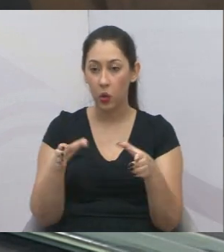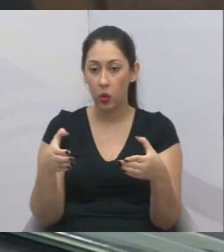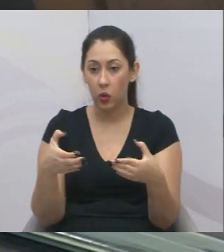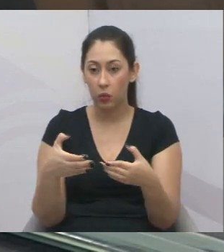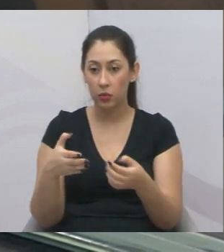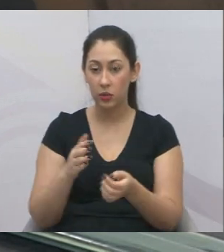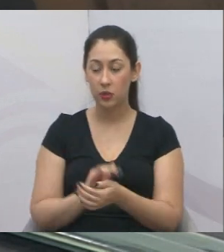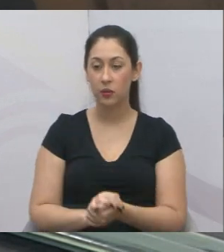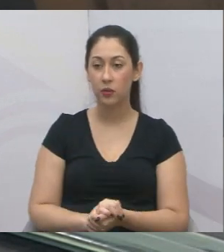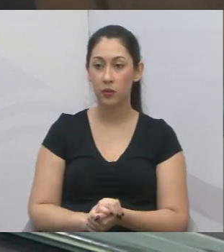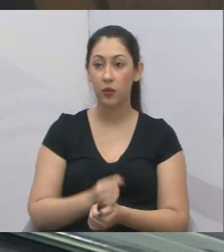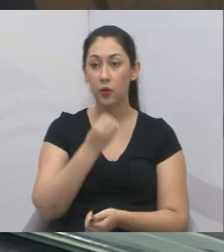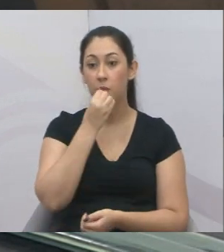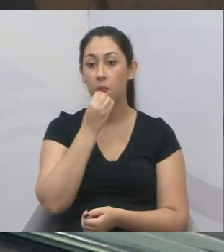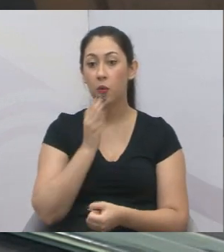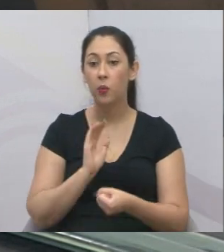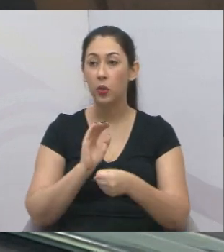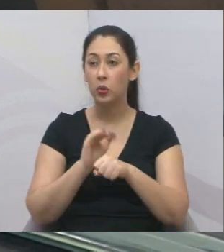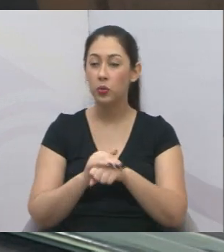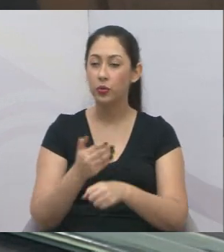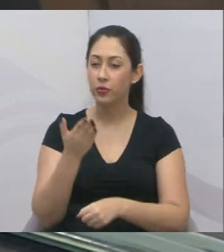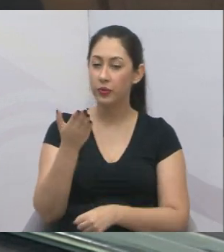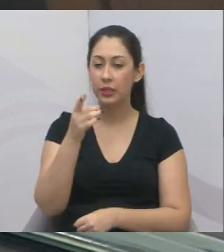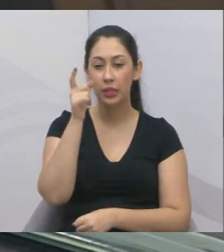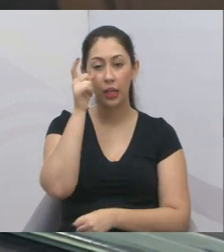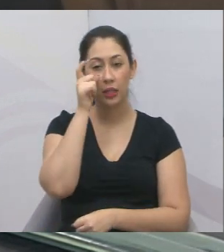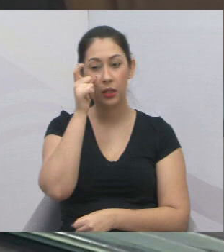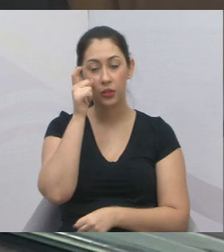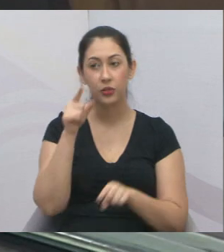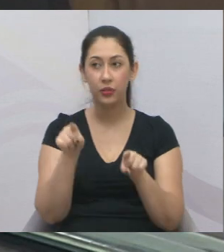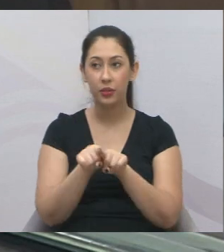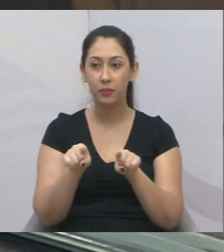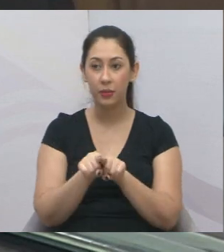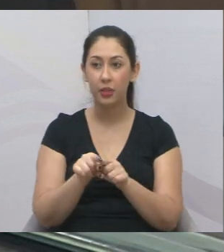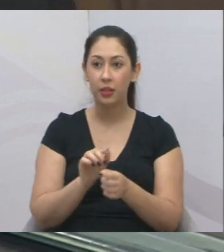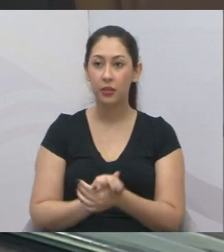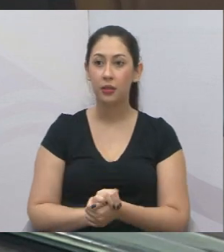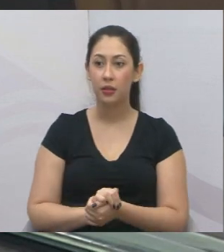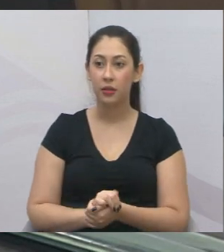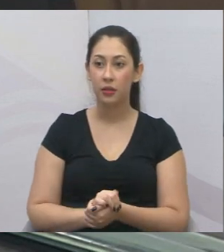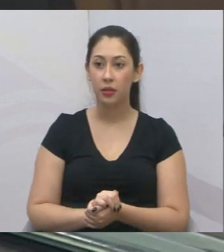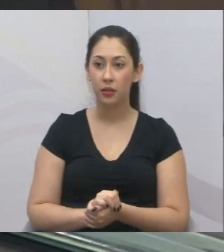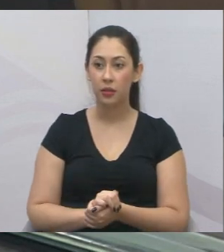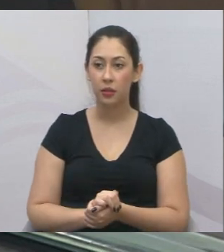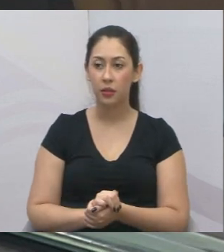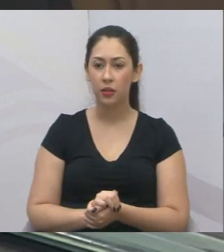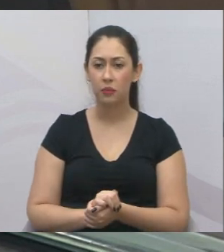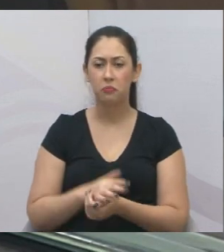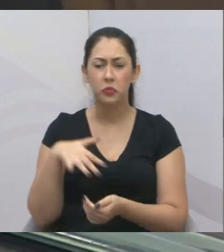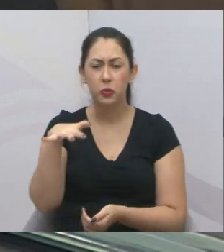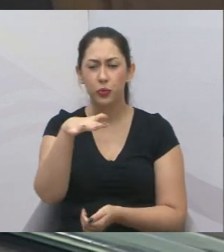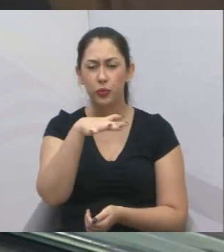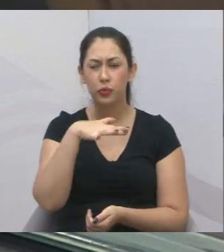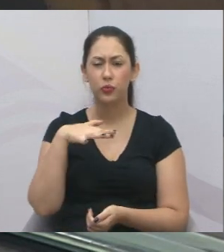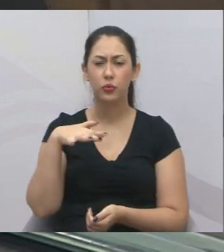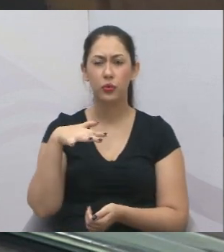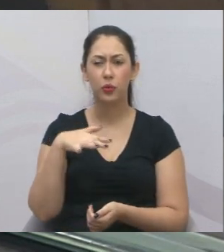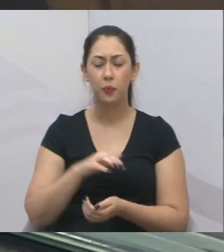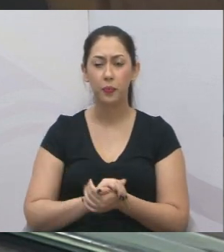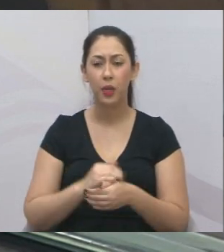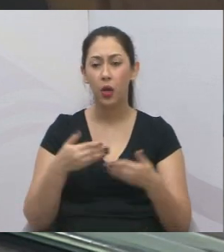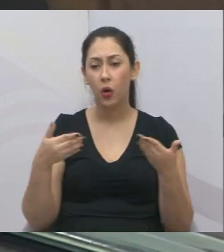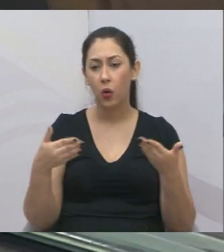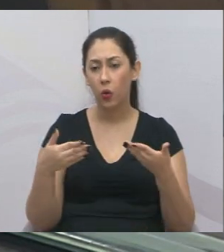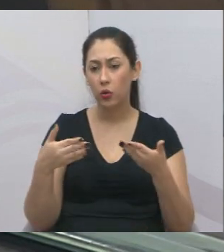presente. Boa noite a você que está nos assistindo também. E, de modo geral, hoje